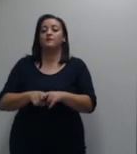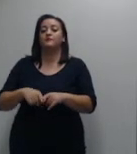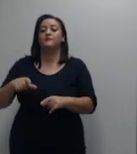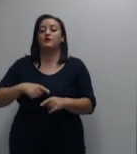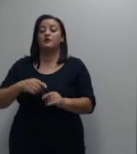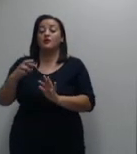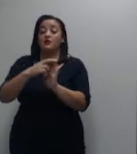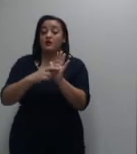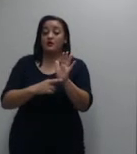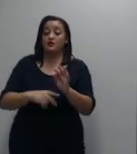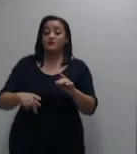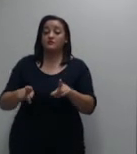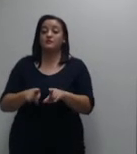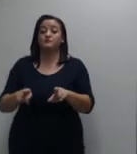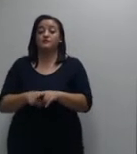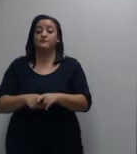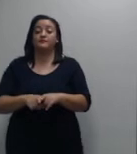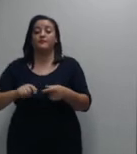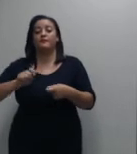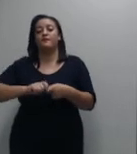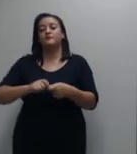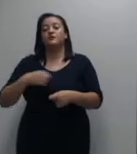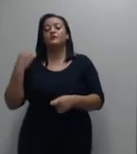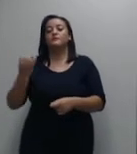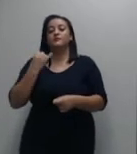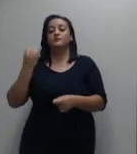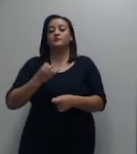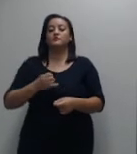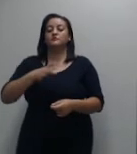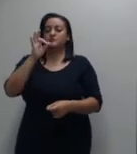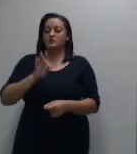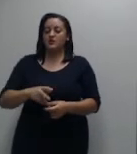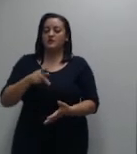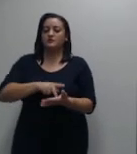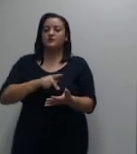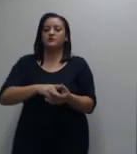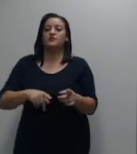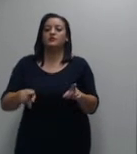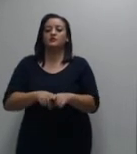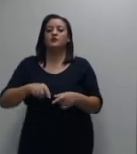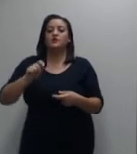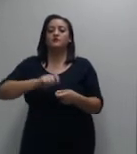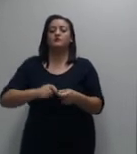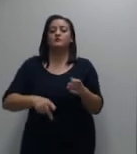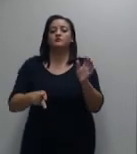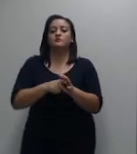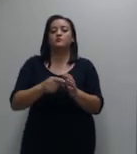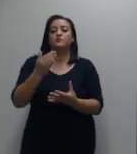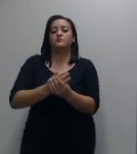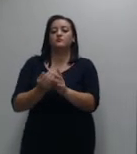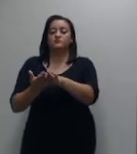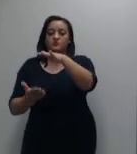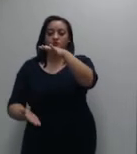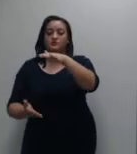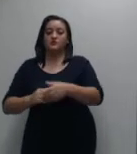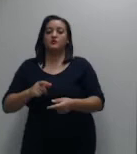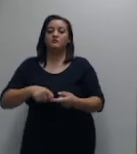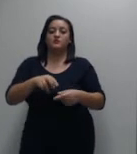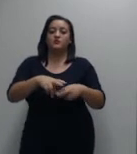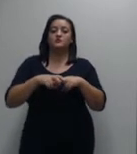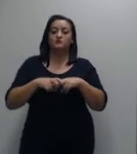regra A caução suficiente e idônea e prestada nos próprios autos otan